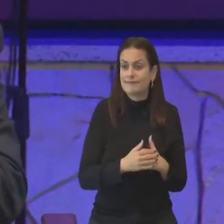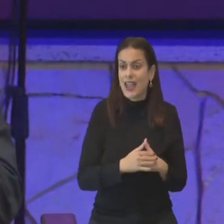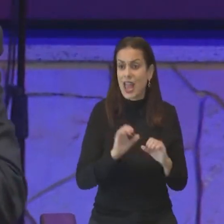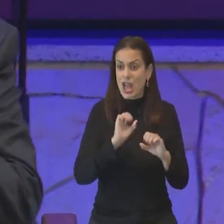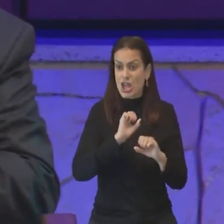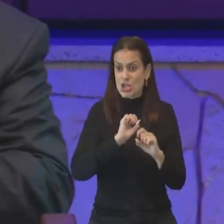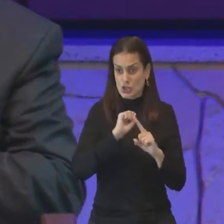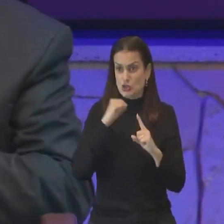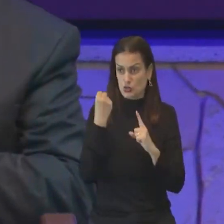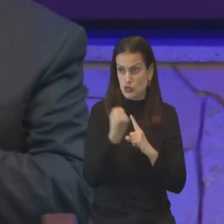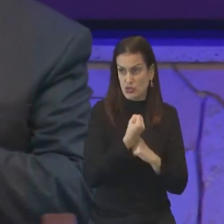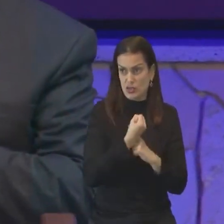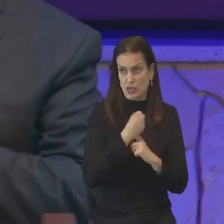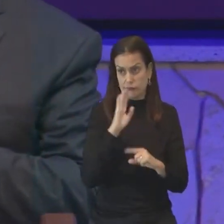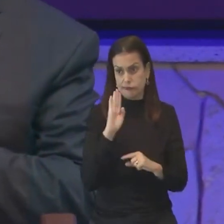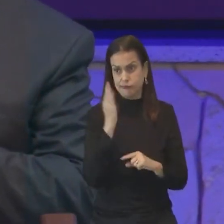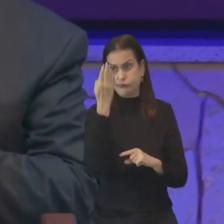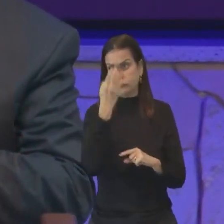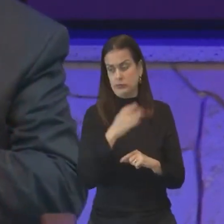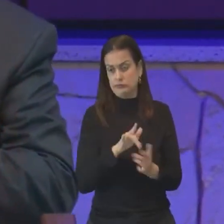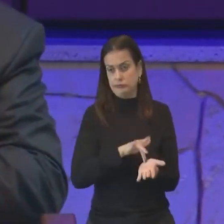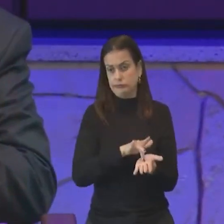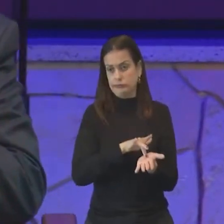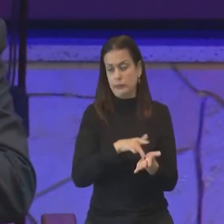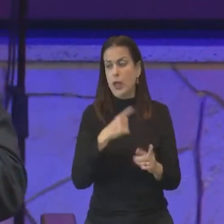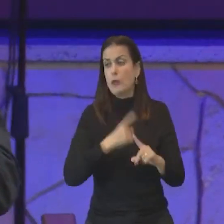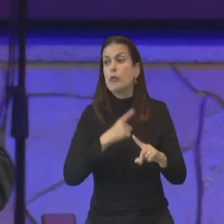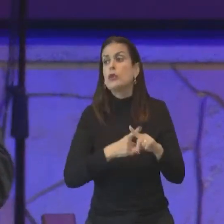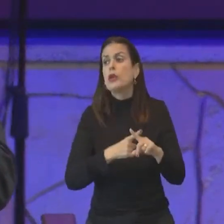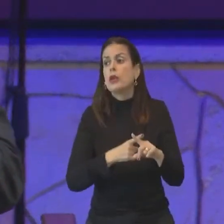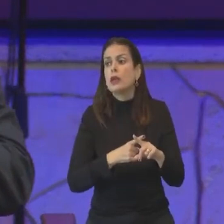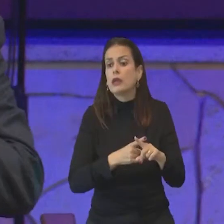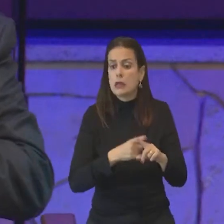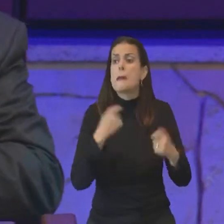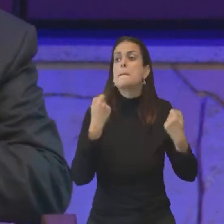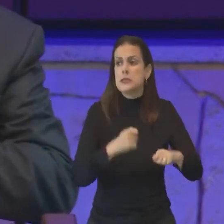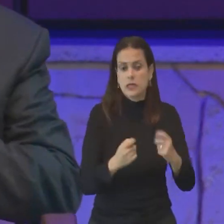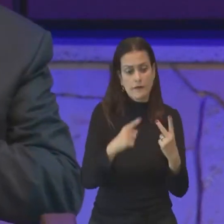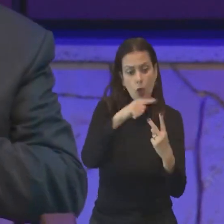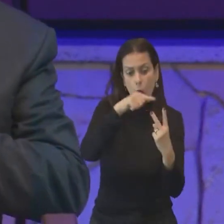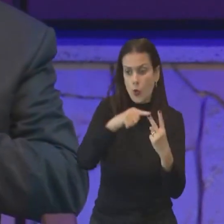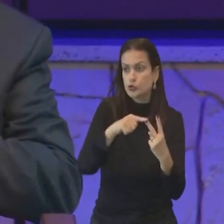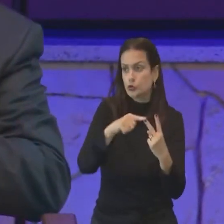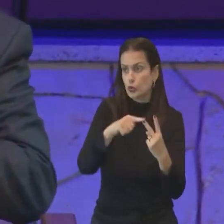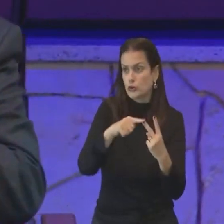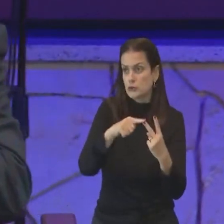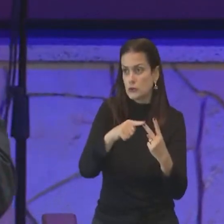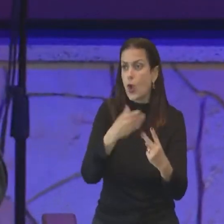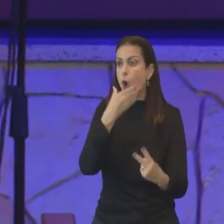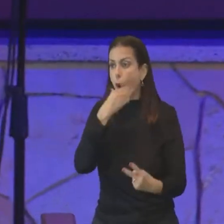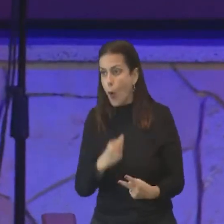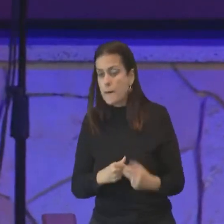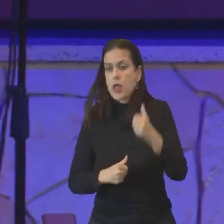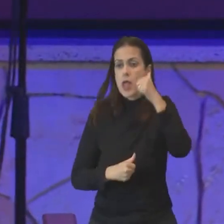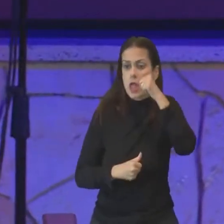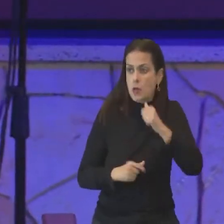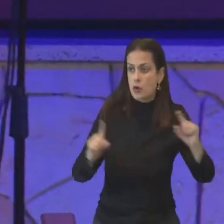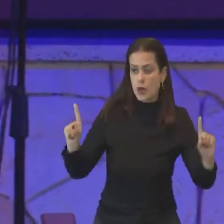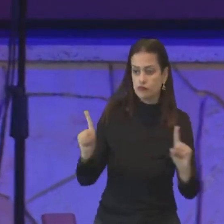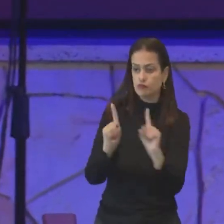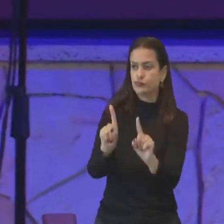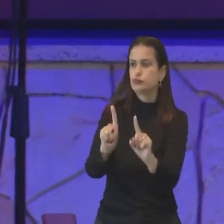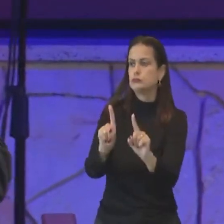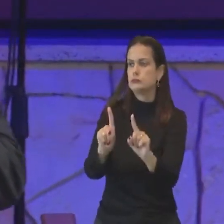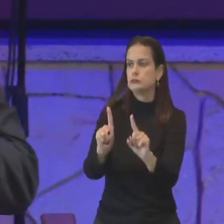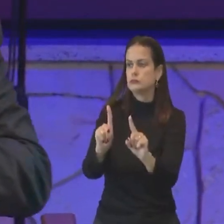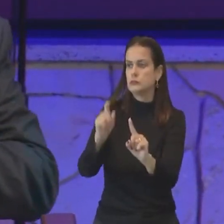Onde estava o homem? Porque a palavra de Deus nos afirma que, segundo a lei, homem e mulher que adulterassem deveriam